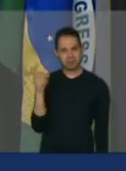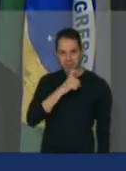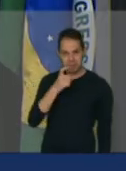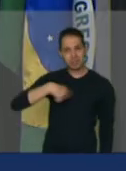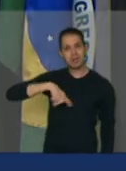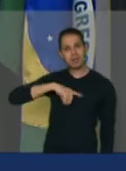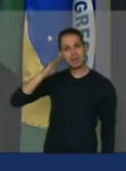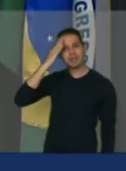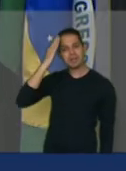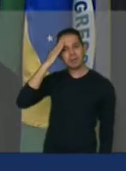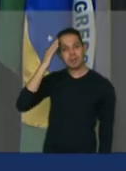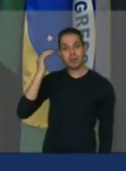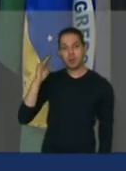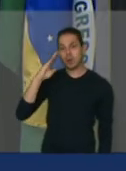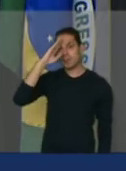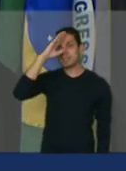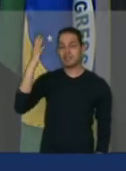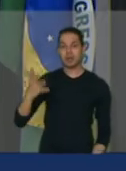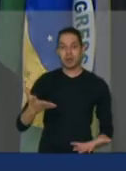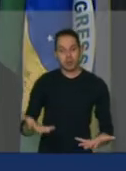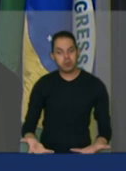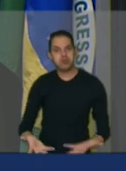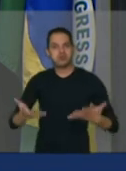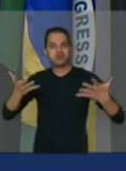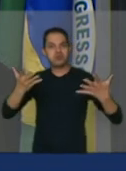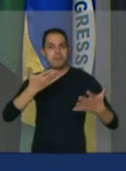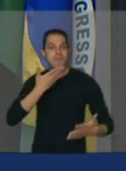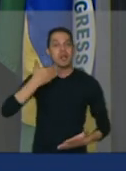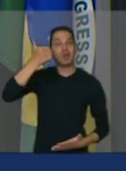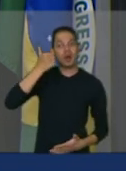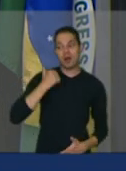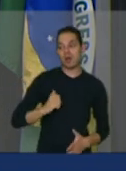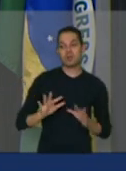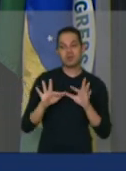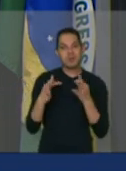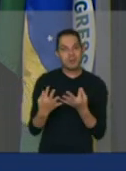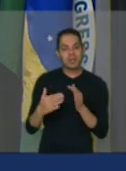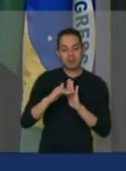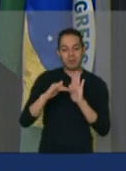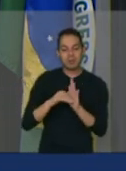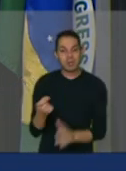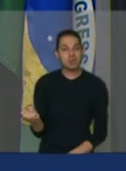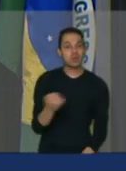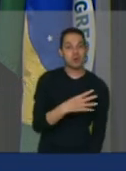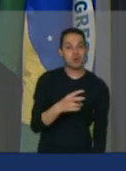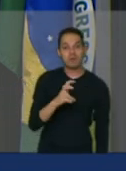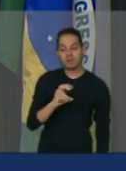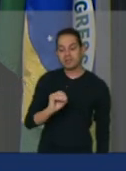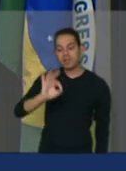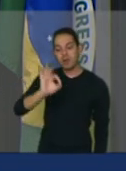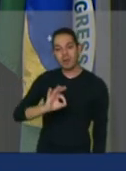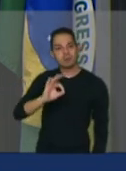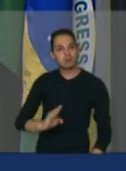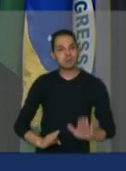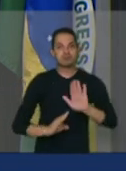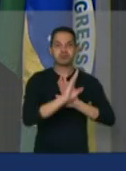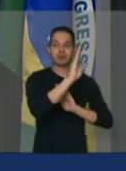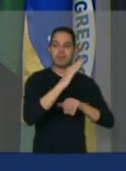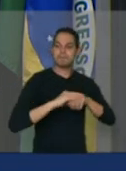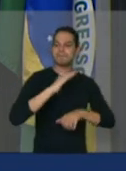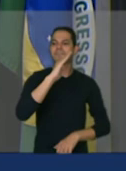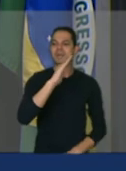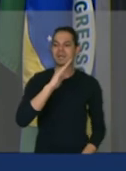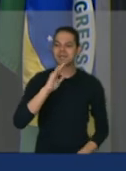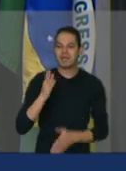vai turbinar o Bolsa Família, criar um novo Bolsa Família, 50% mais alto, valor mais alto,